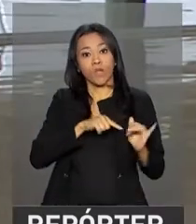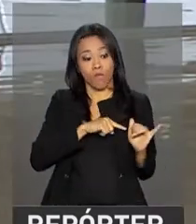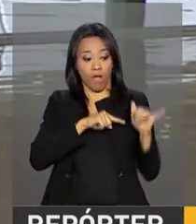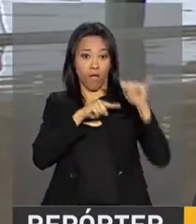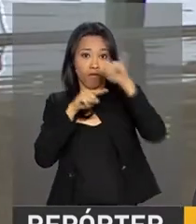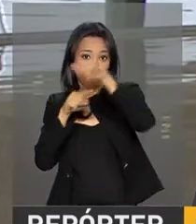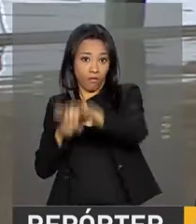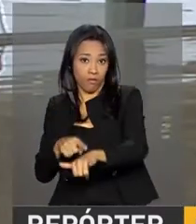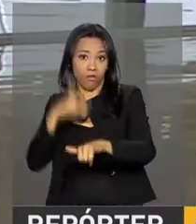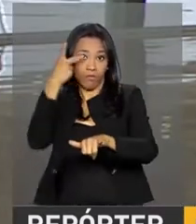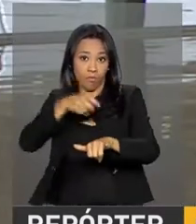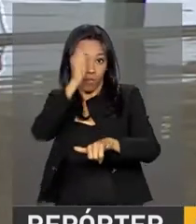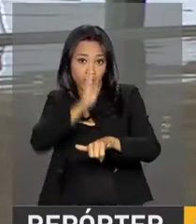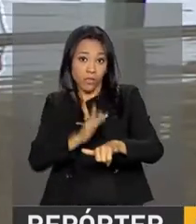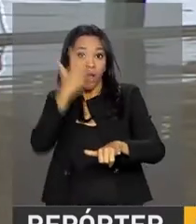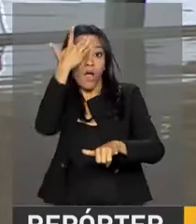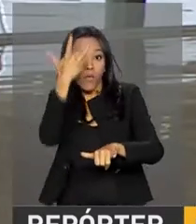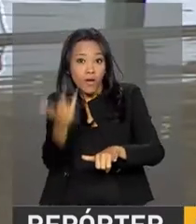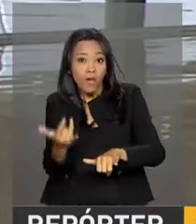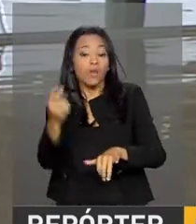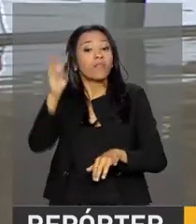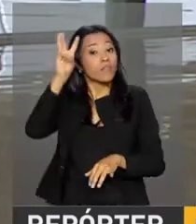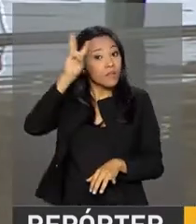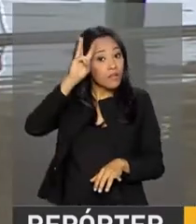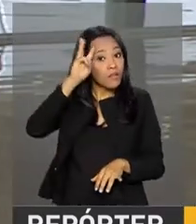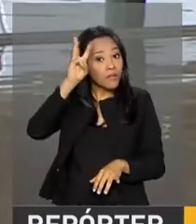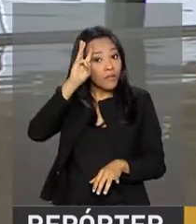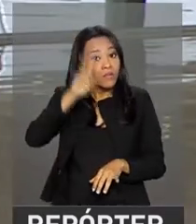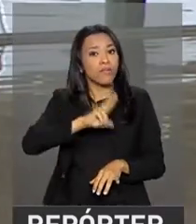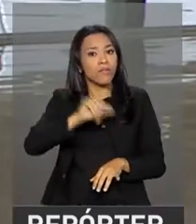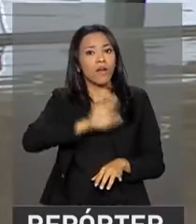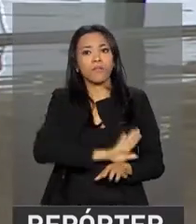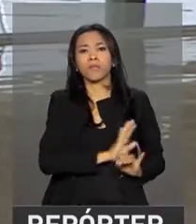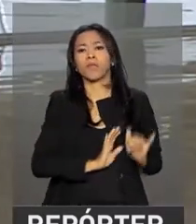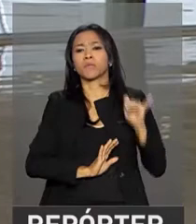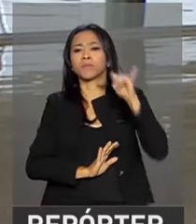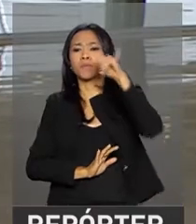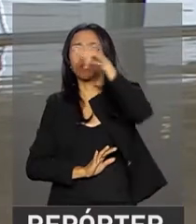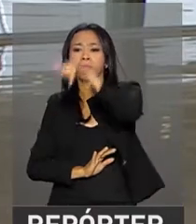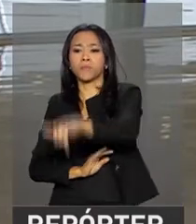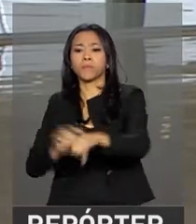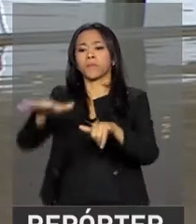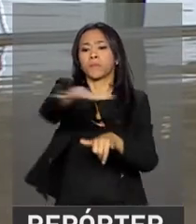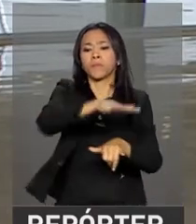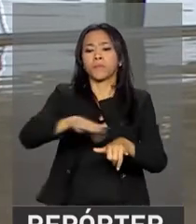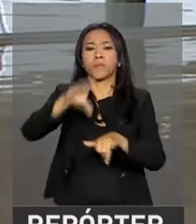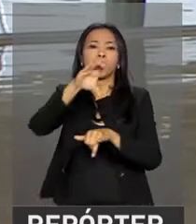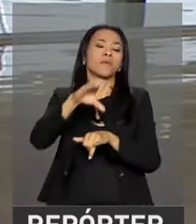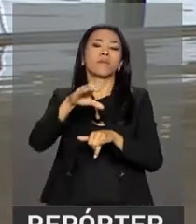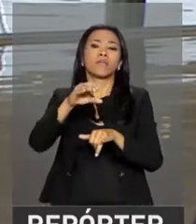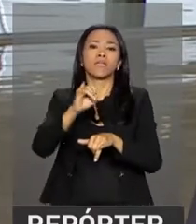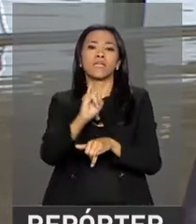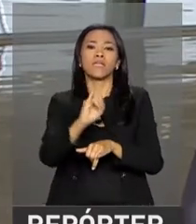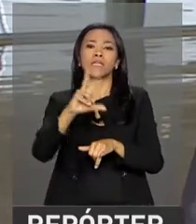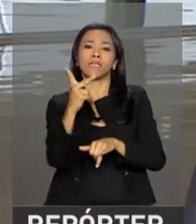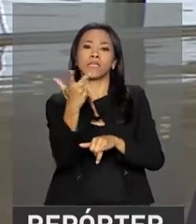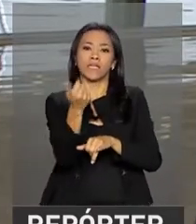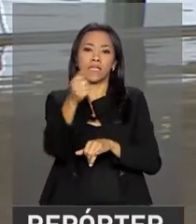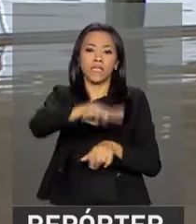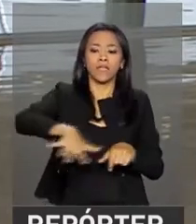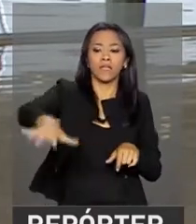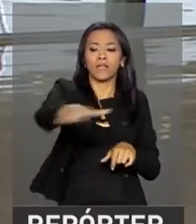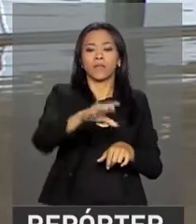Aérea Brasileira deve seguir amanhã, terça-feira, para a ilha caribenha de San Martín para, como você falou, ajudar no resgate